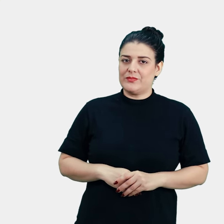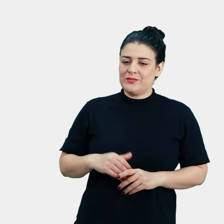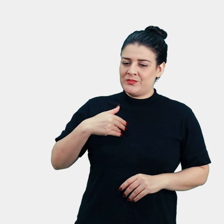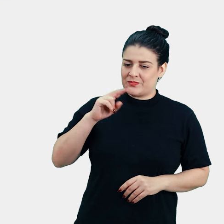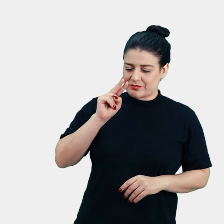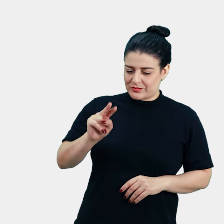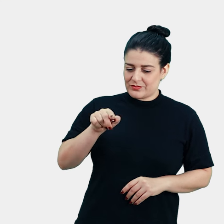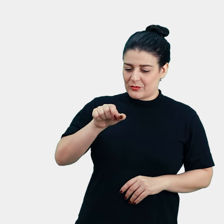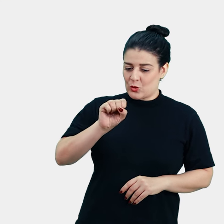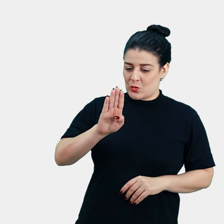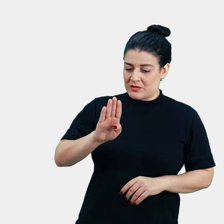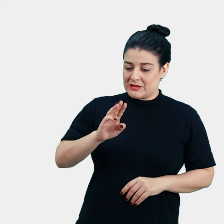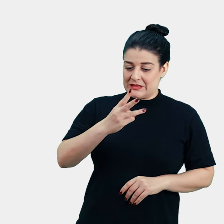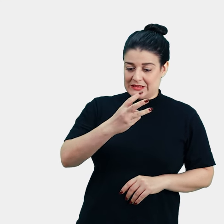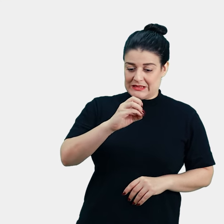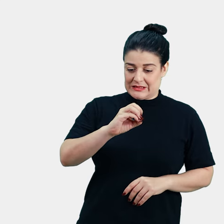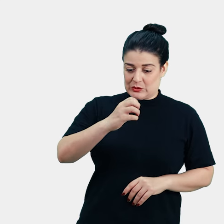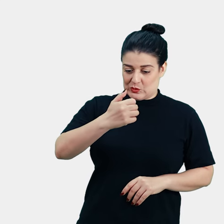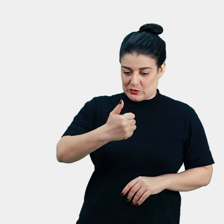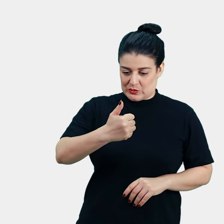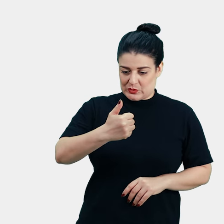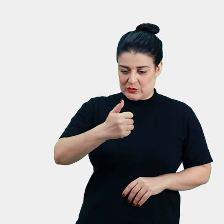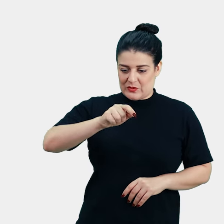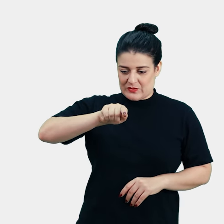vendo aqui uma substância de massa